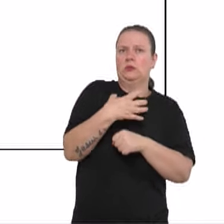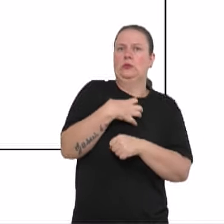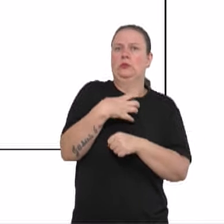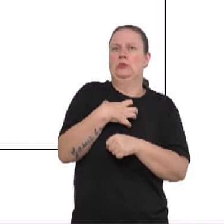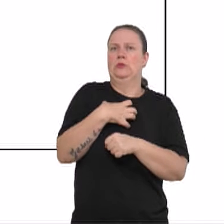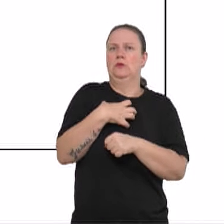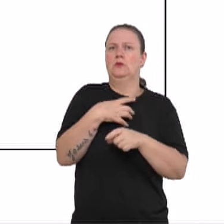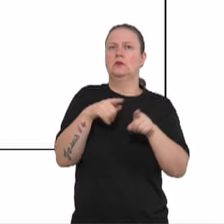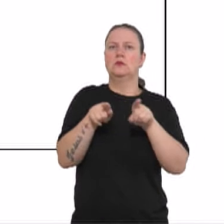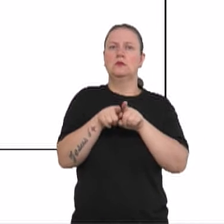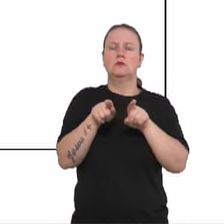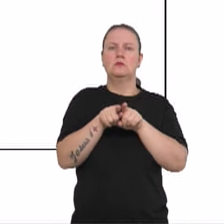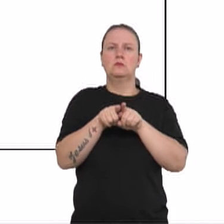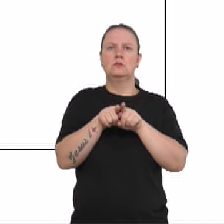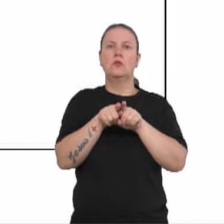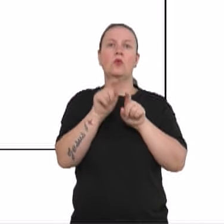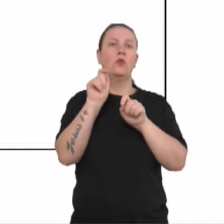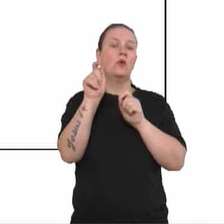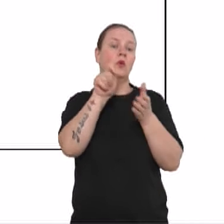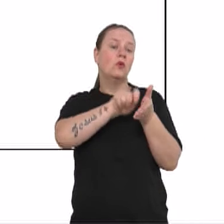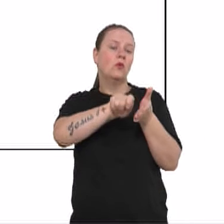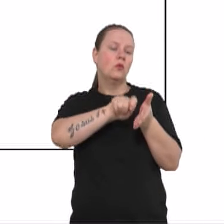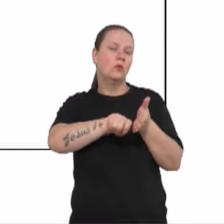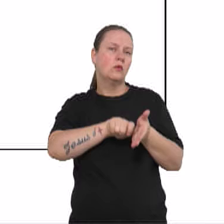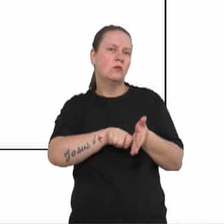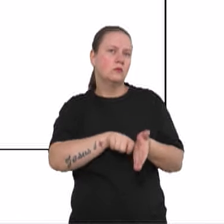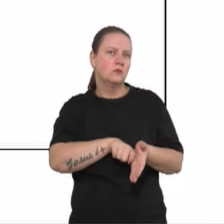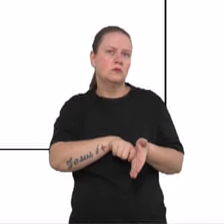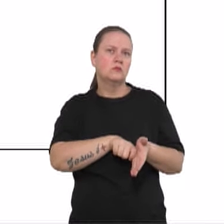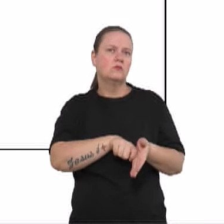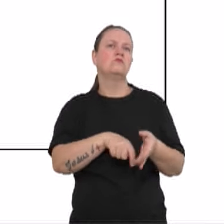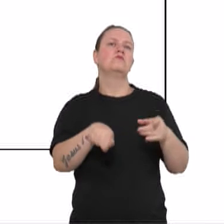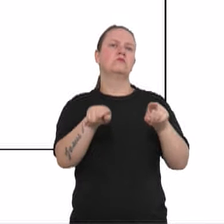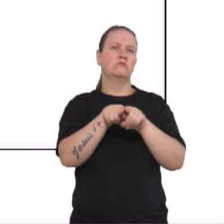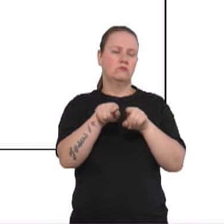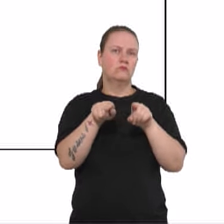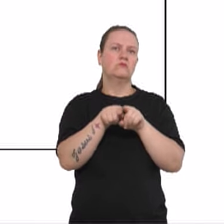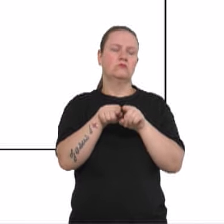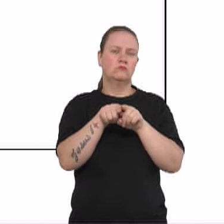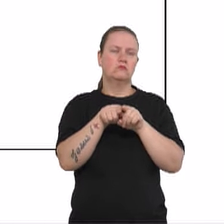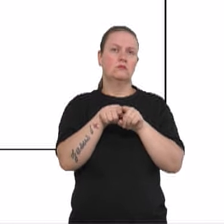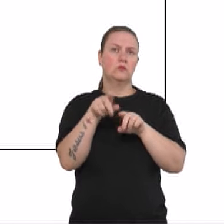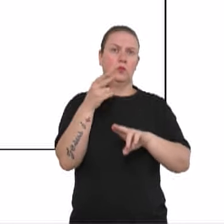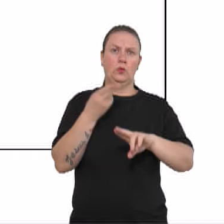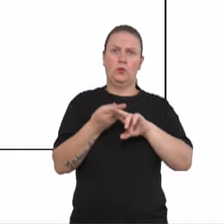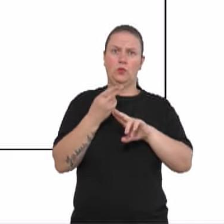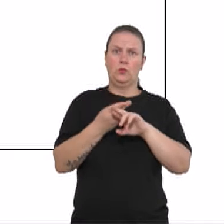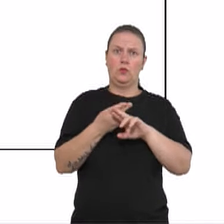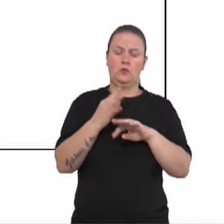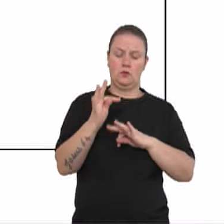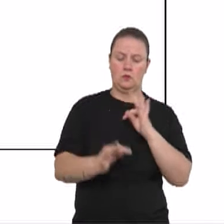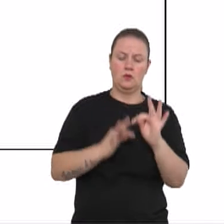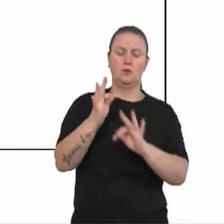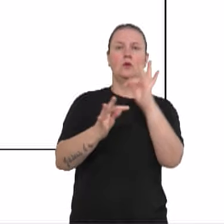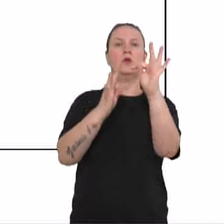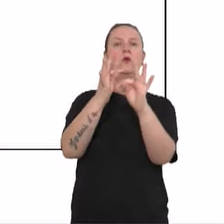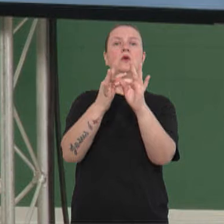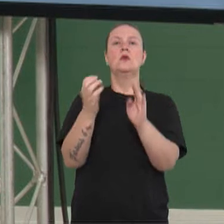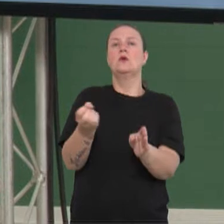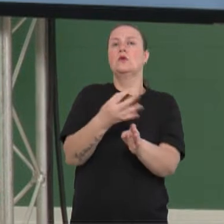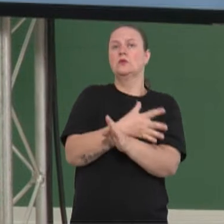e o ritmo, e produzir textos orais. Aqui nós vamos ter o uso de novas tecnologias com a produção de